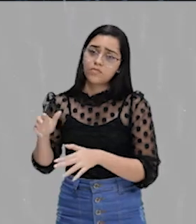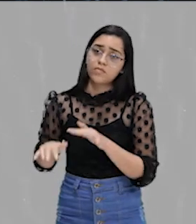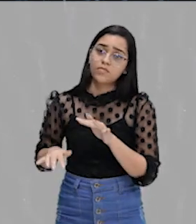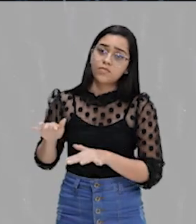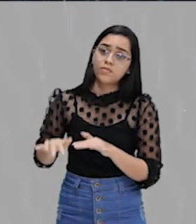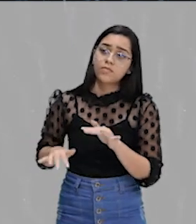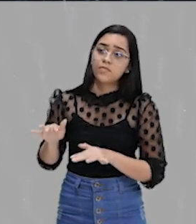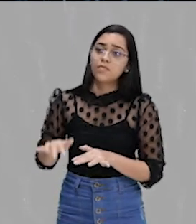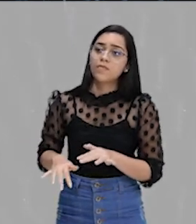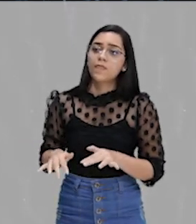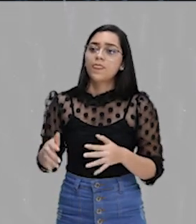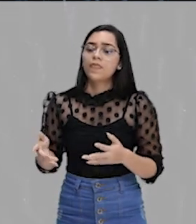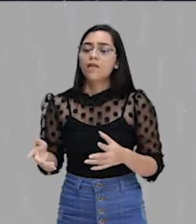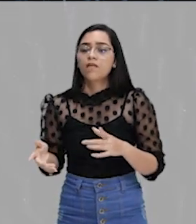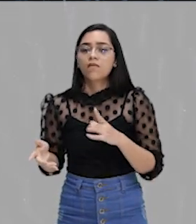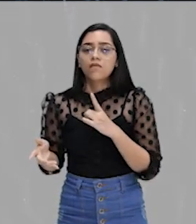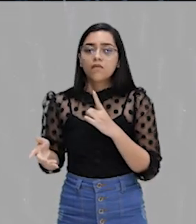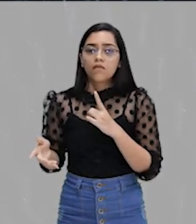provavelmente